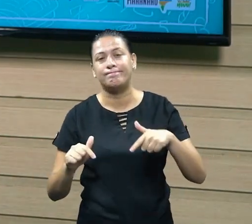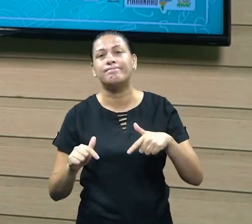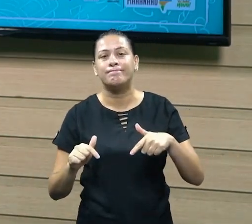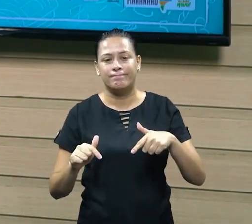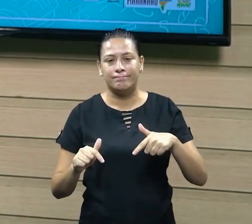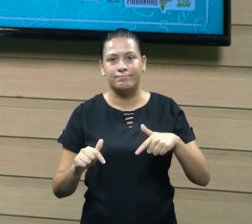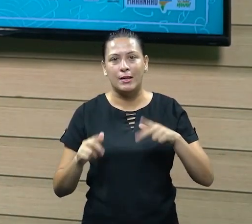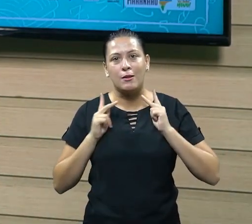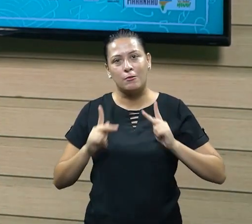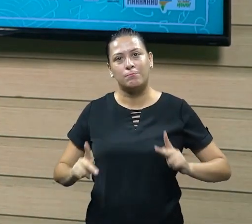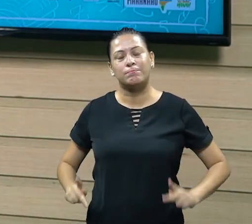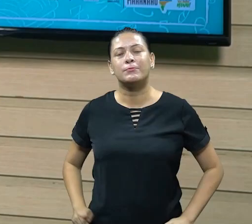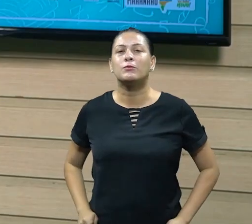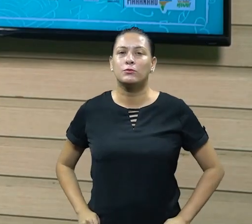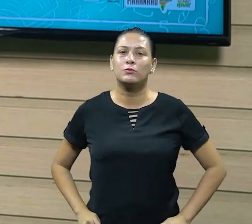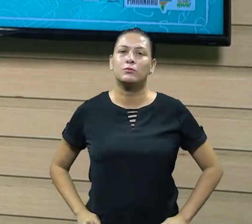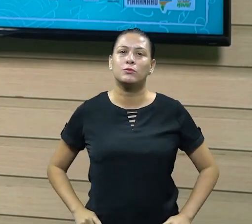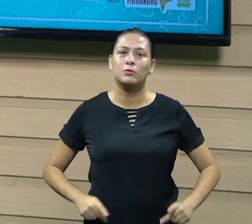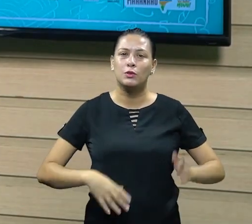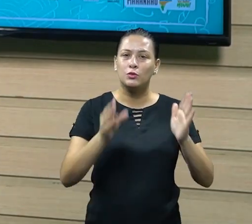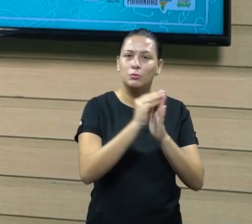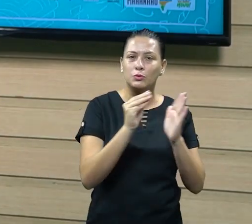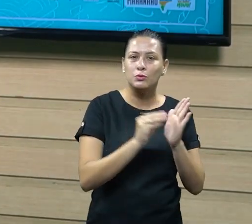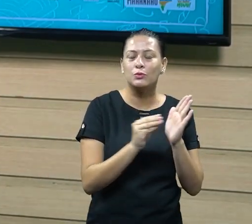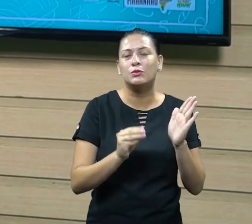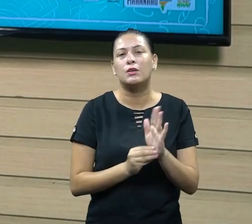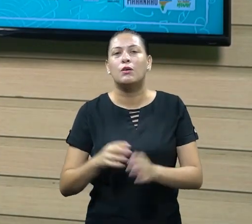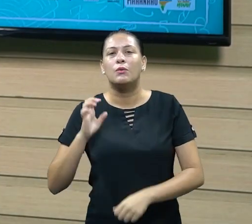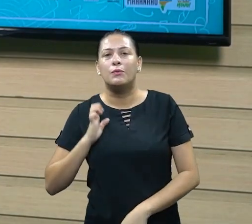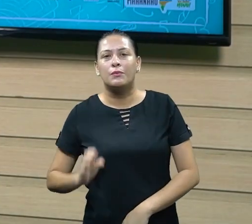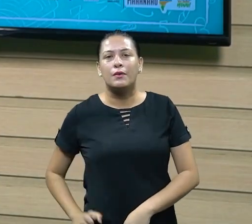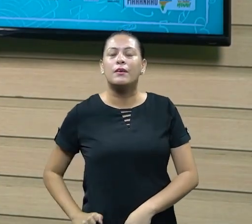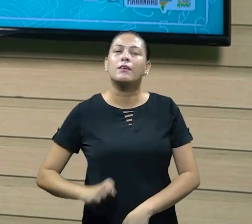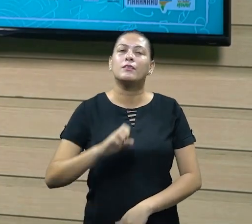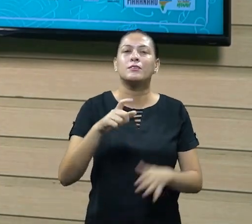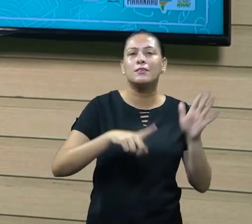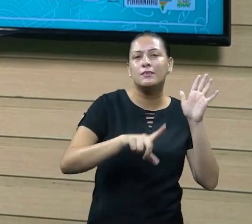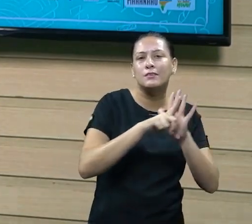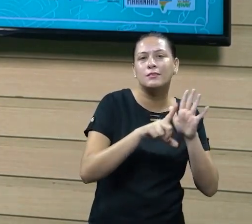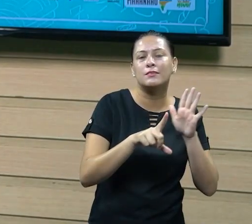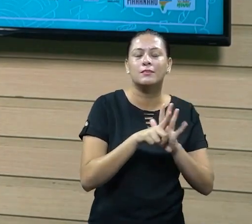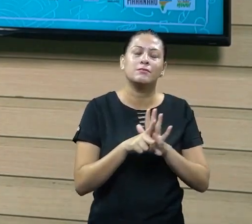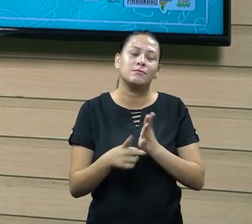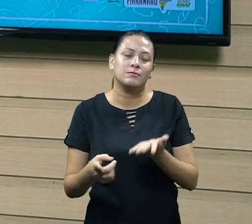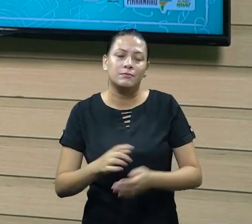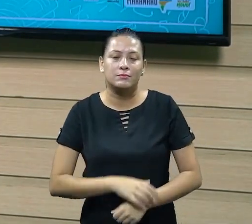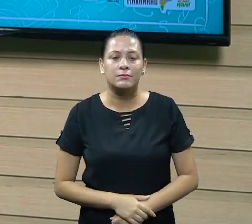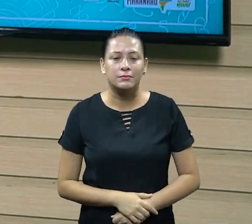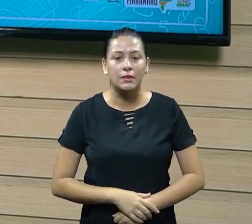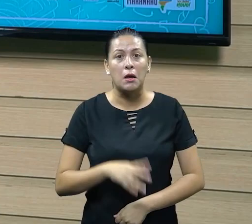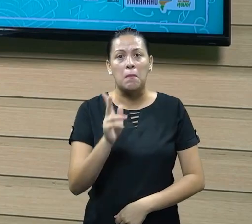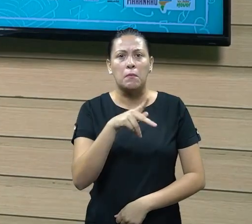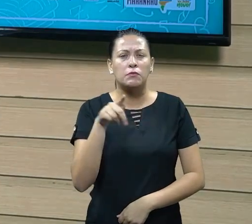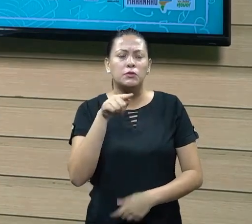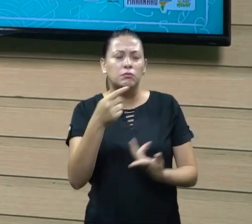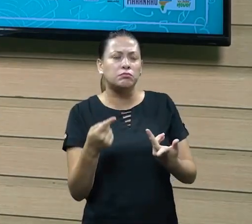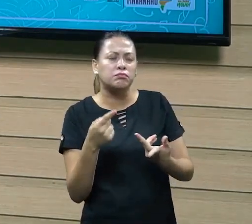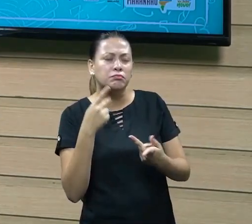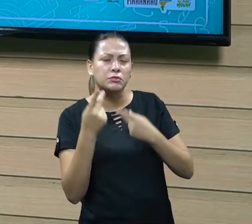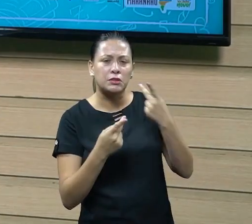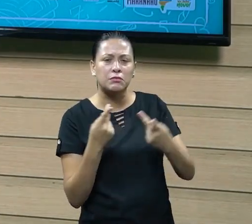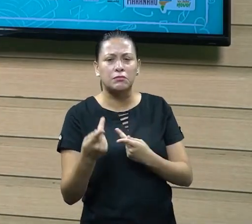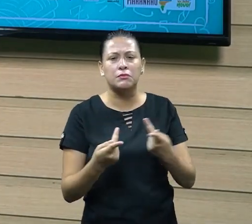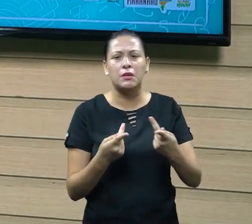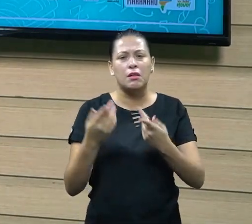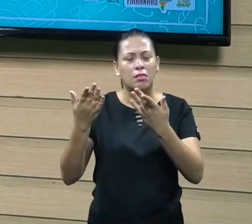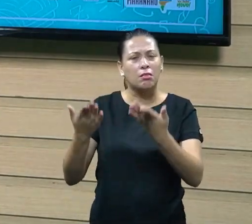fazer a diferença para você. Então busca esse conhecimento o máximo possível. Algum assunto eu falei aqui, professor, o senhor falou sobre benchmark. Eu achei